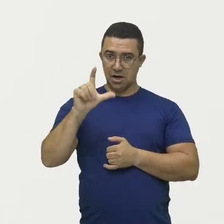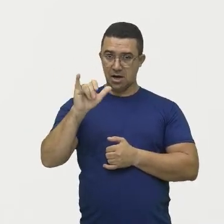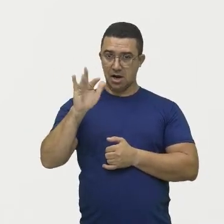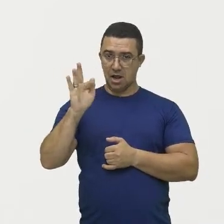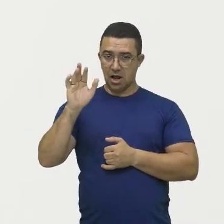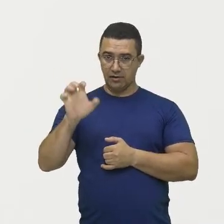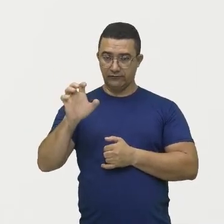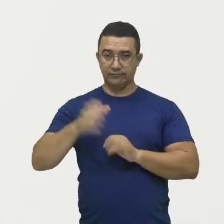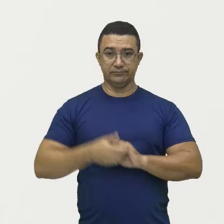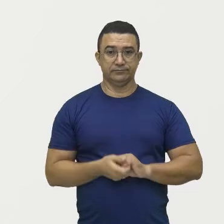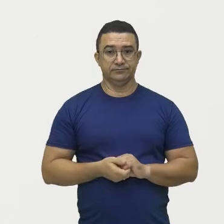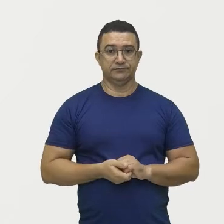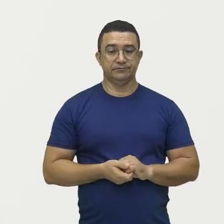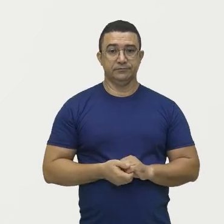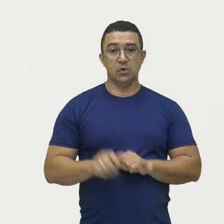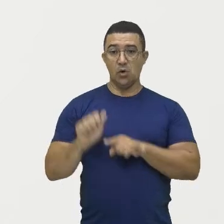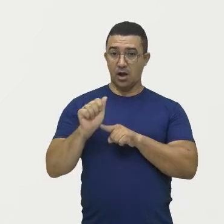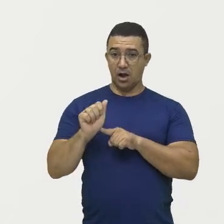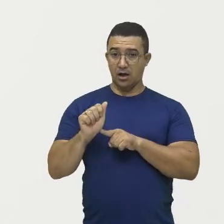preencher, né,